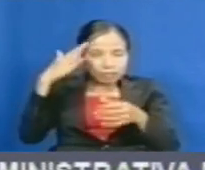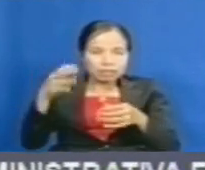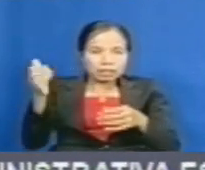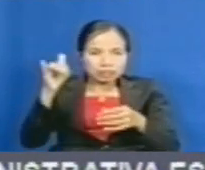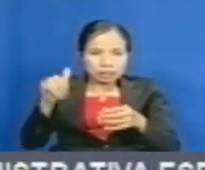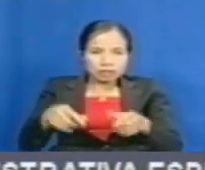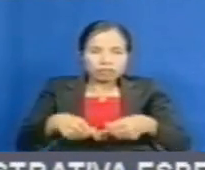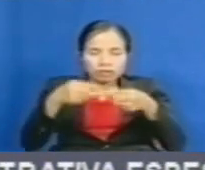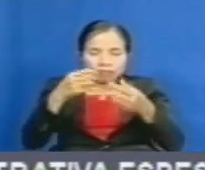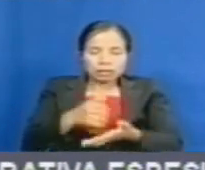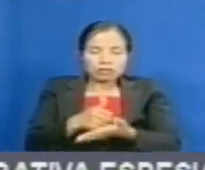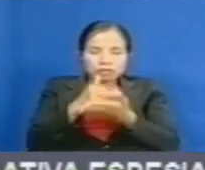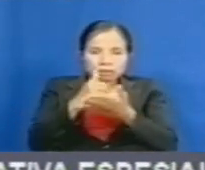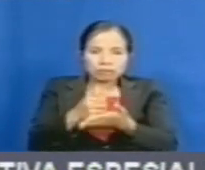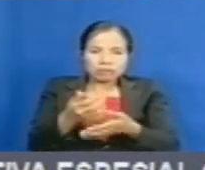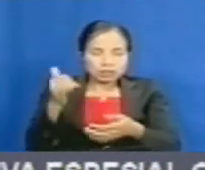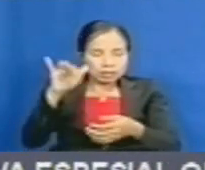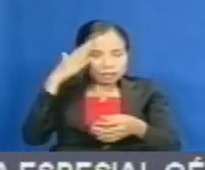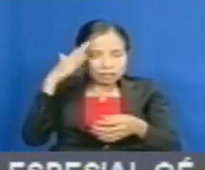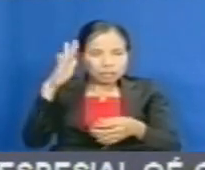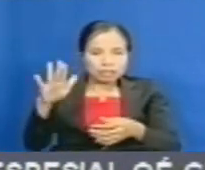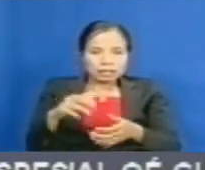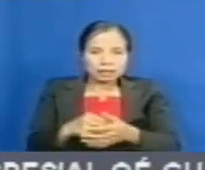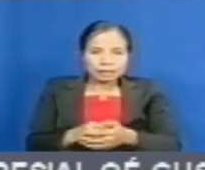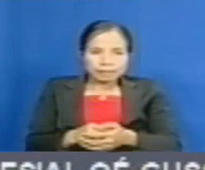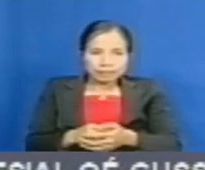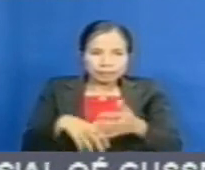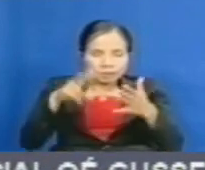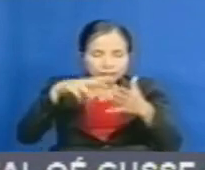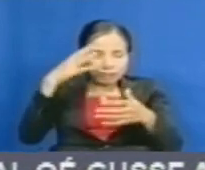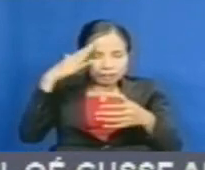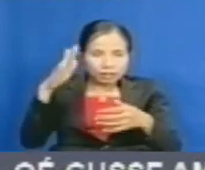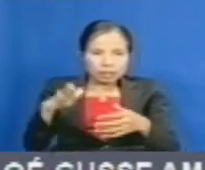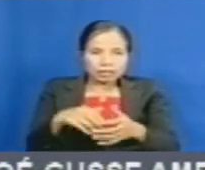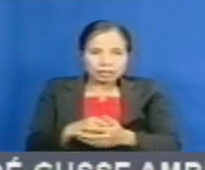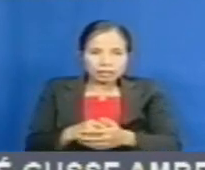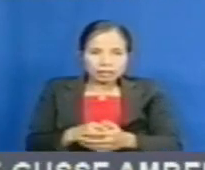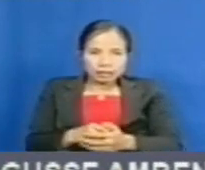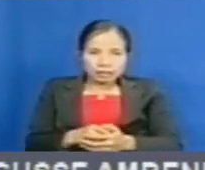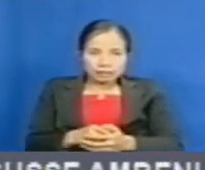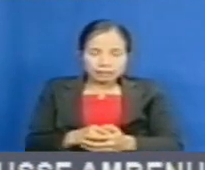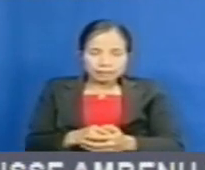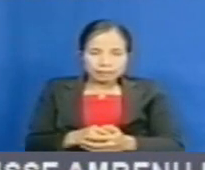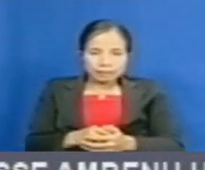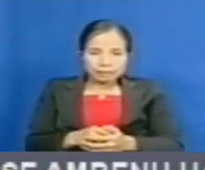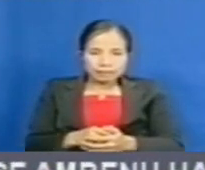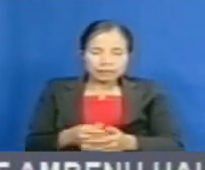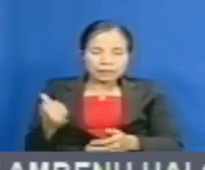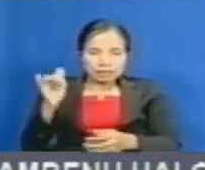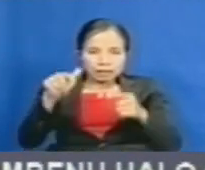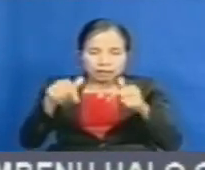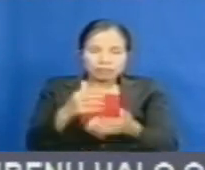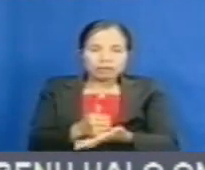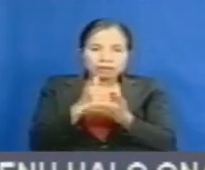reunimos por assistência, ir a que nível a lei atene, a hacker que la atene, e si reunimos por